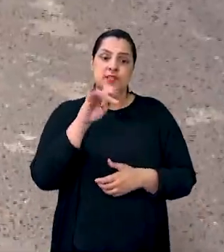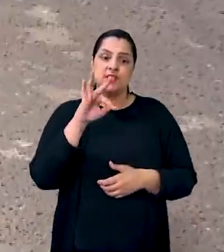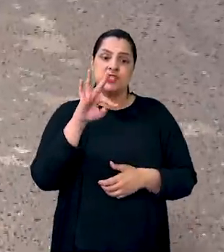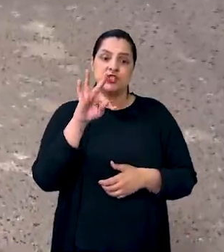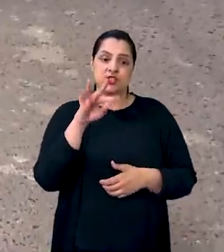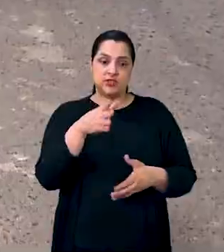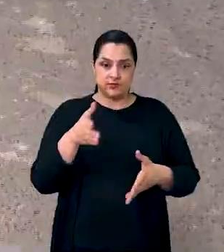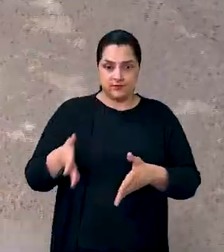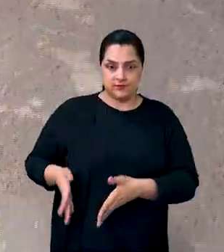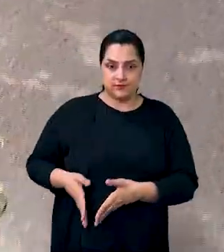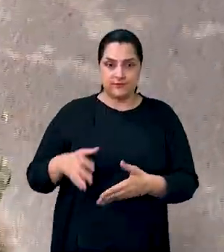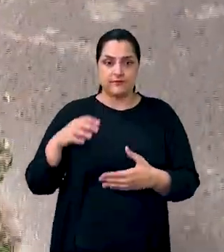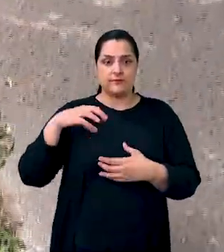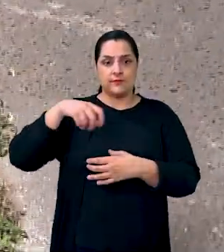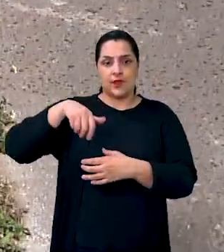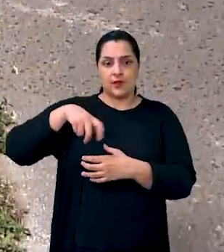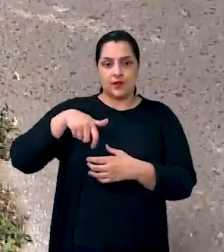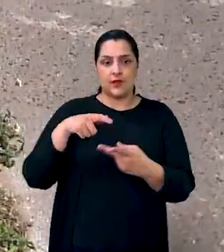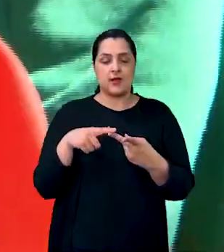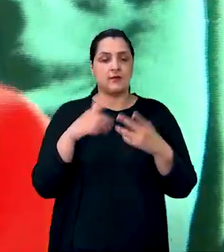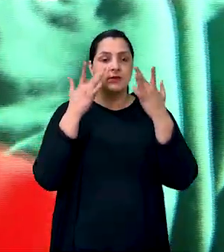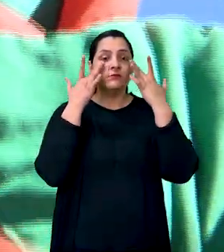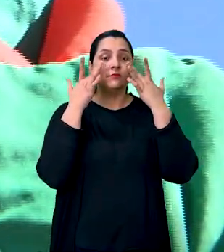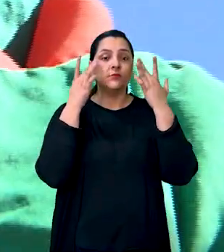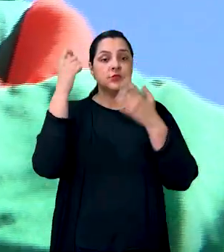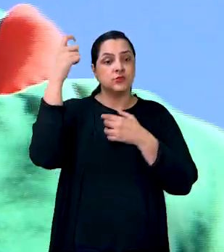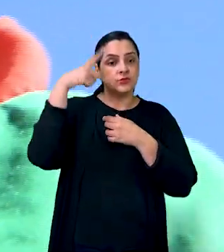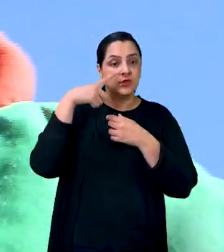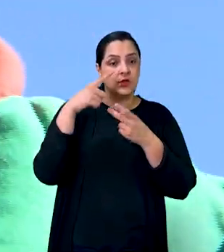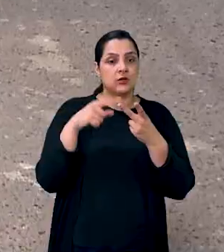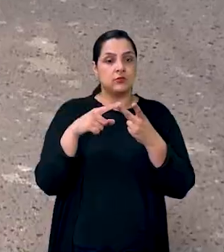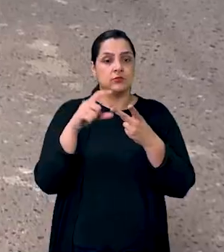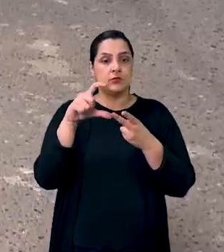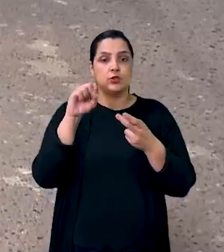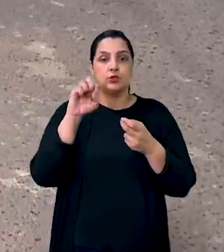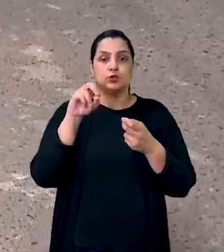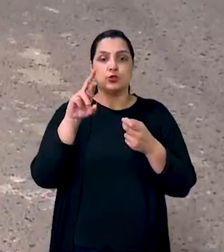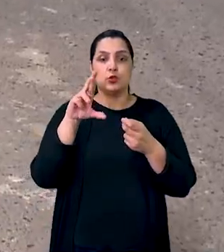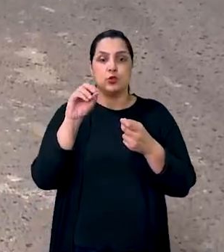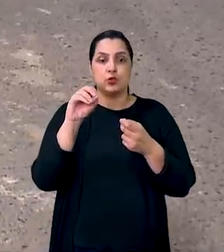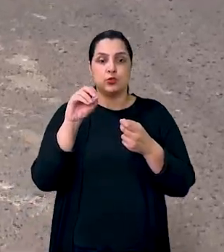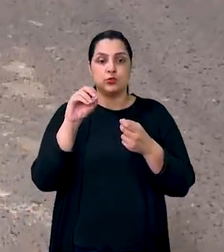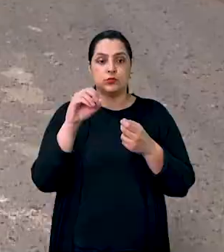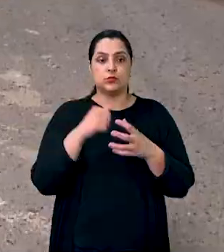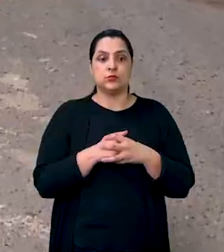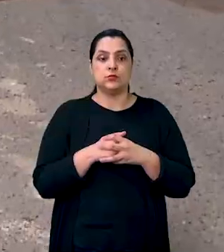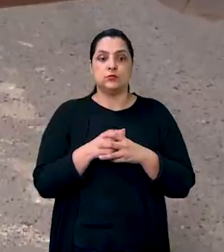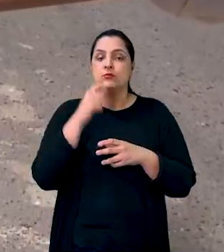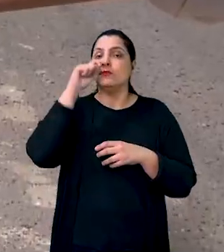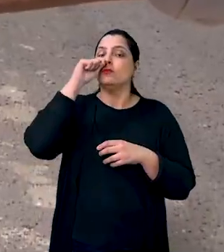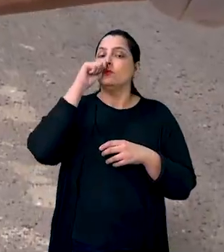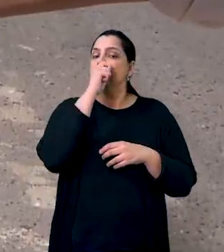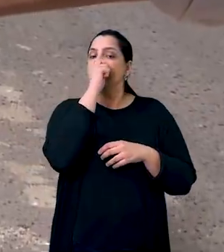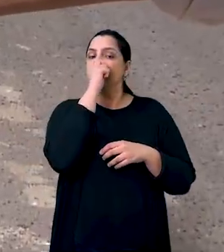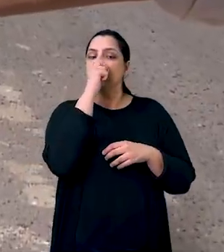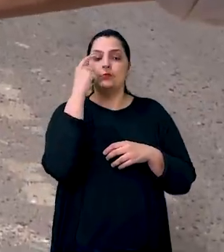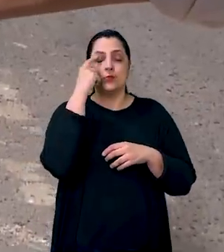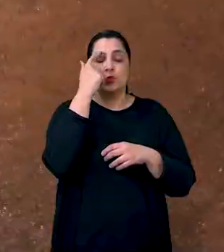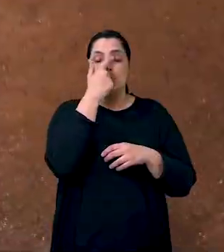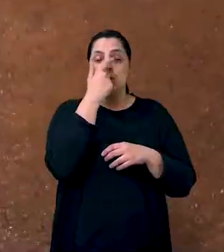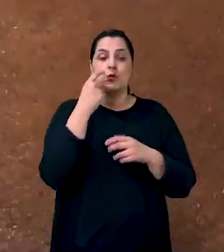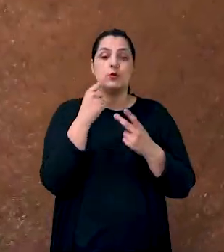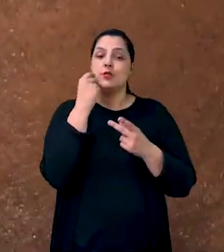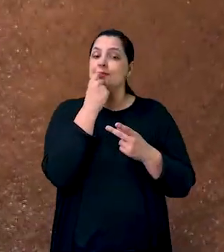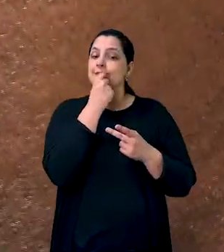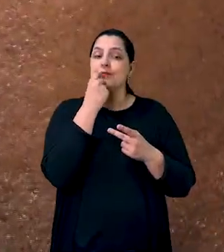kitzinho, que vem com a garrafinha, o protetor solar, o Sorin, que é para poder hidratar o nosso nariz e o nosso olho,